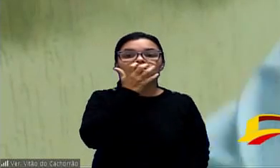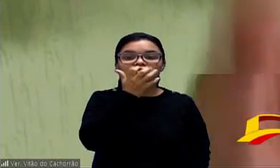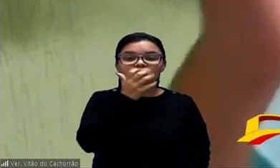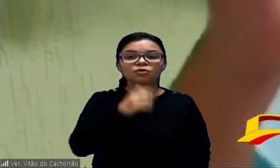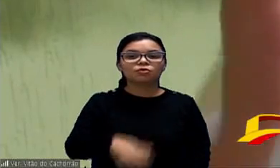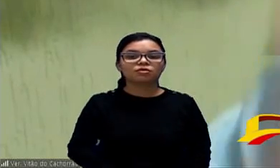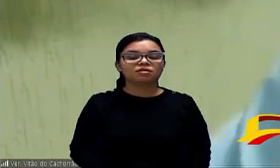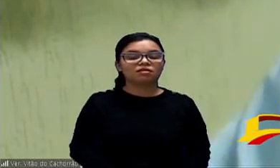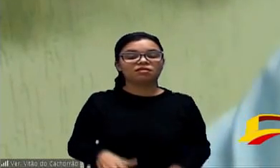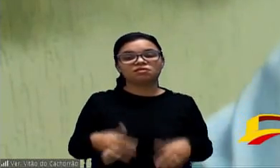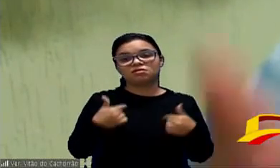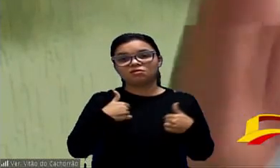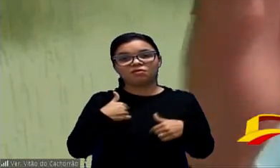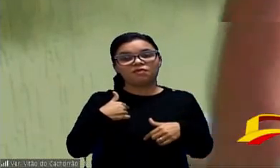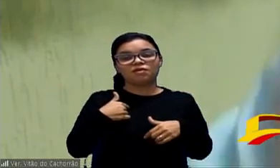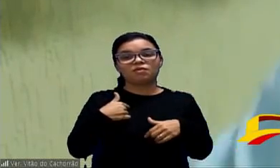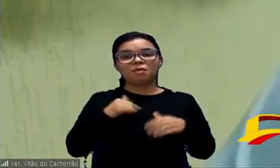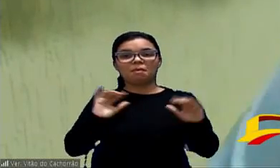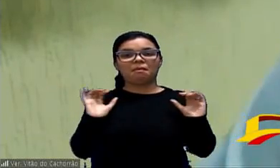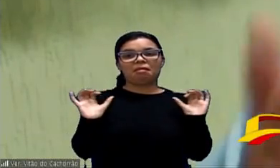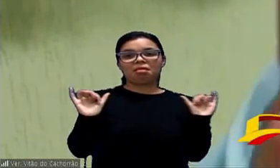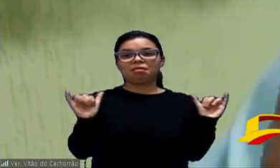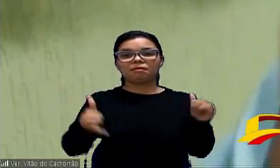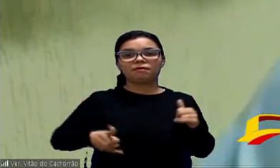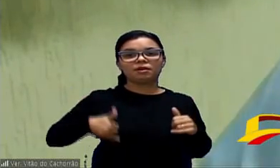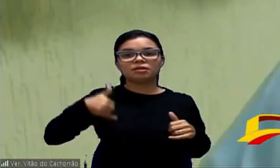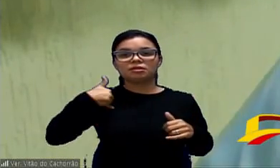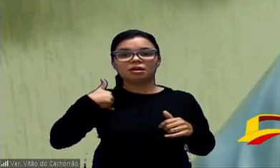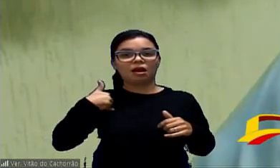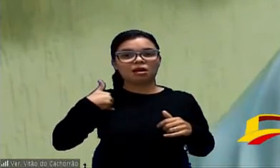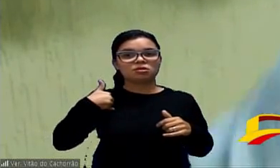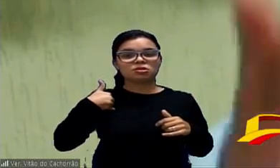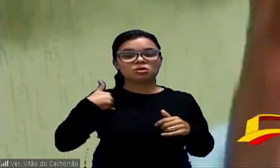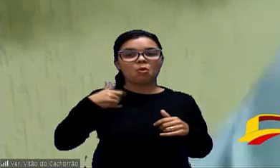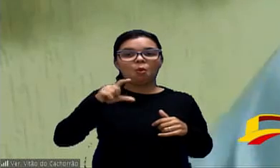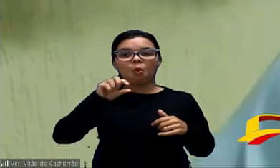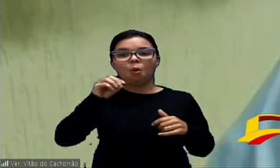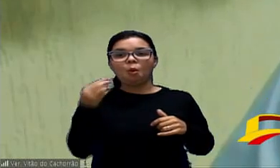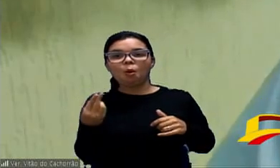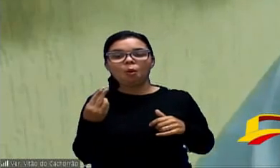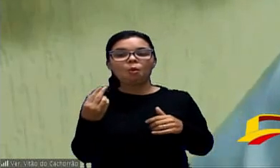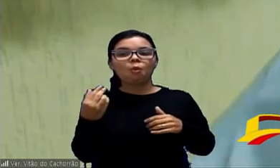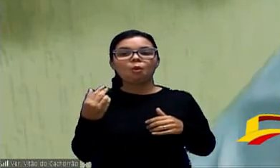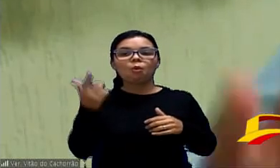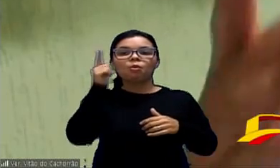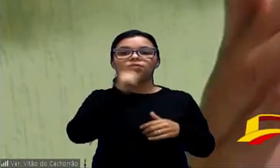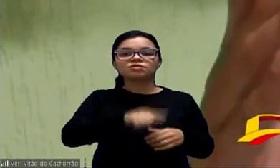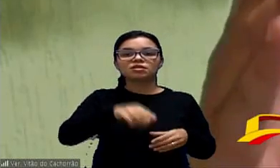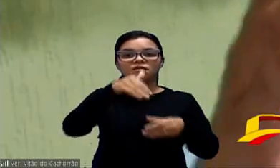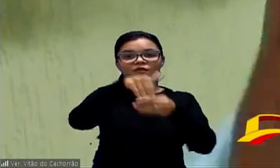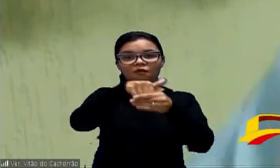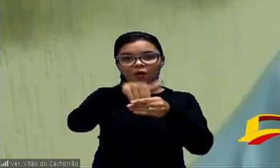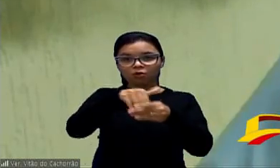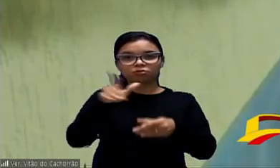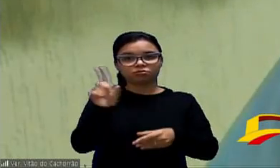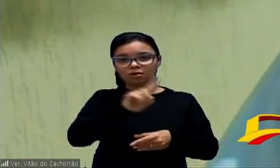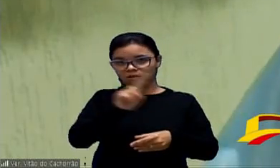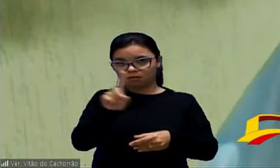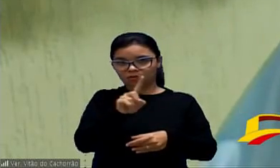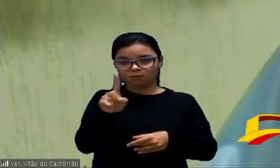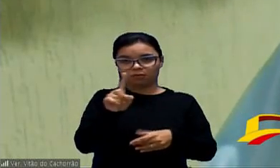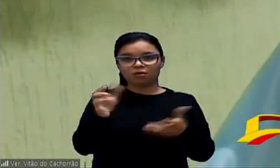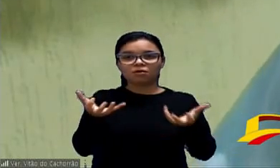isso. Eu ganho voto, eu ganho a confiança do povo com trabalho. Mas eu quero ajudar os animais. Tem que ter um hospital